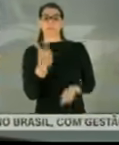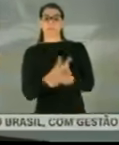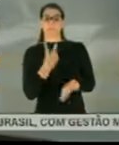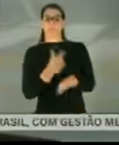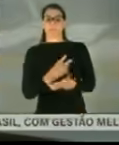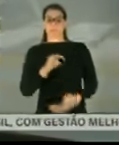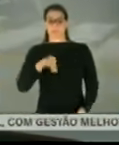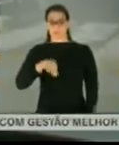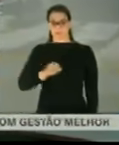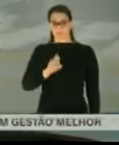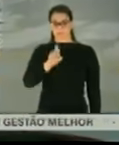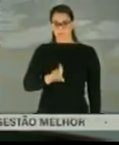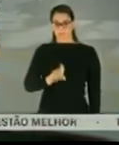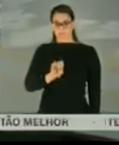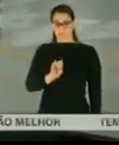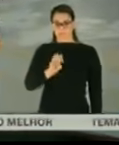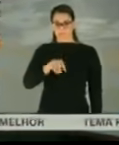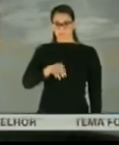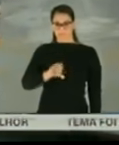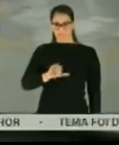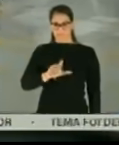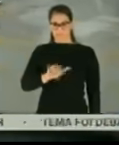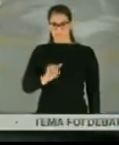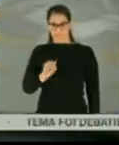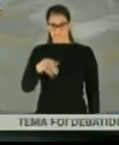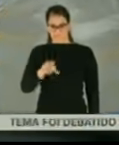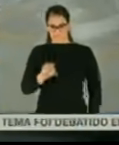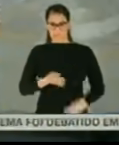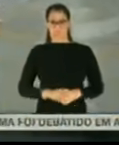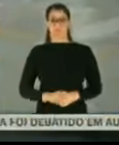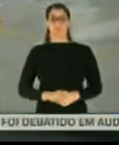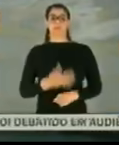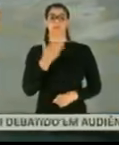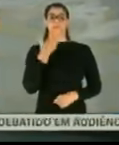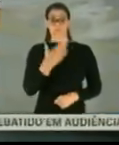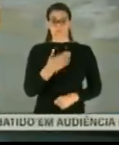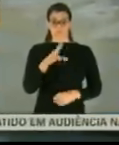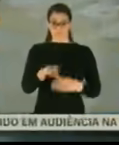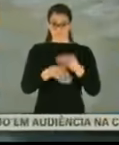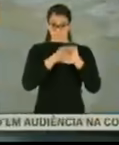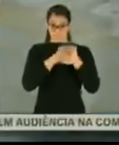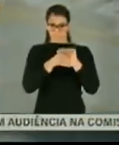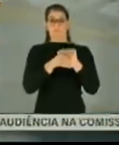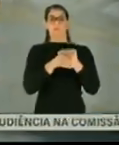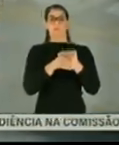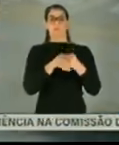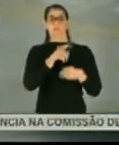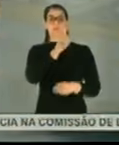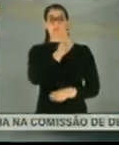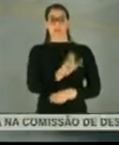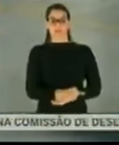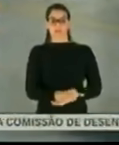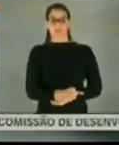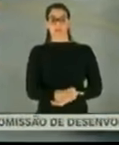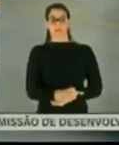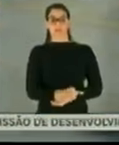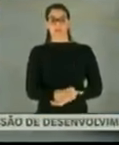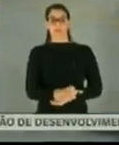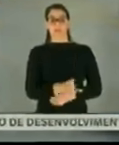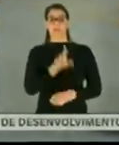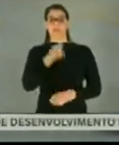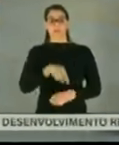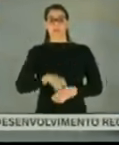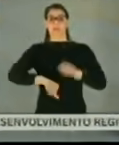do Maximiano. Apenas para aclarar, no pedido que Vossa Excelência vai apresentar ao Supremo, que ela está se sujeitando ao crime